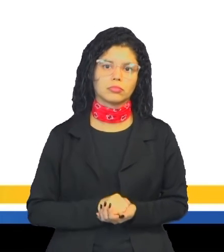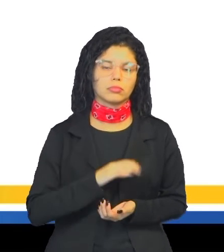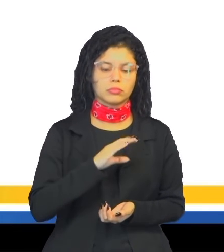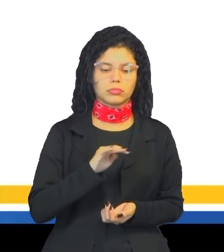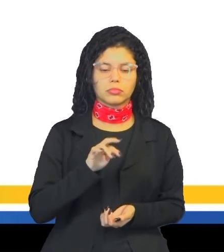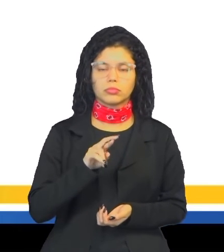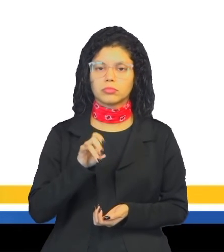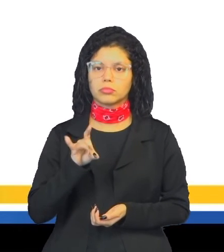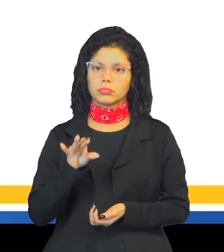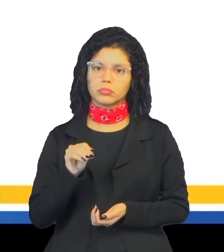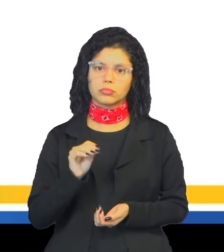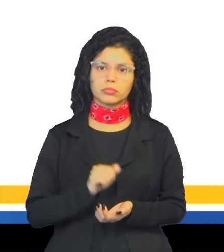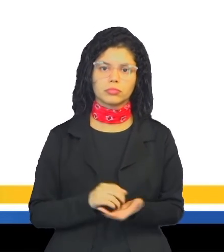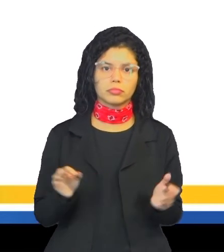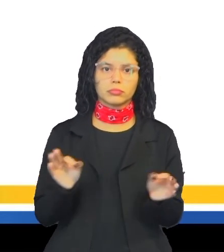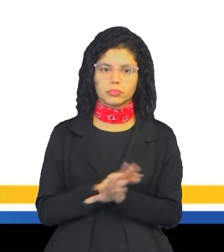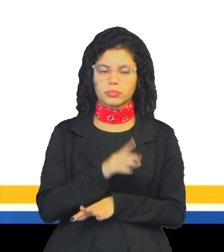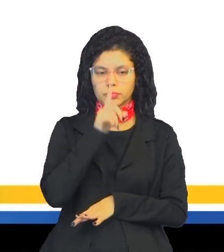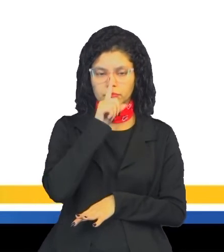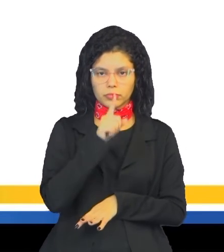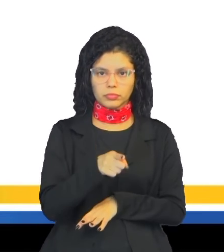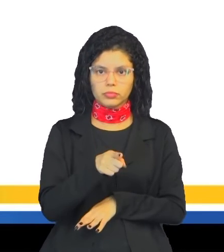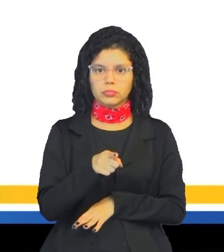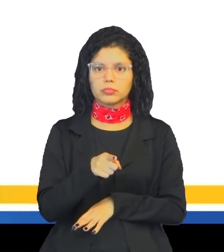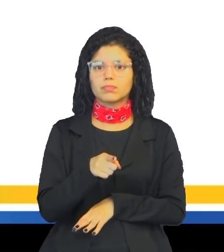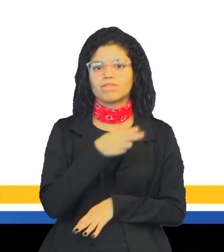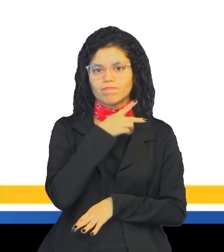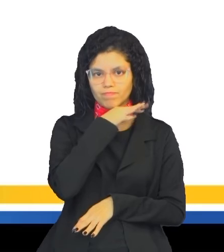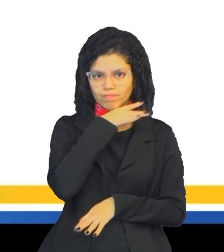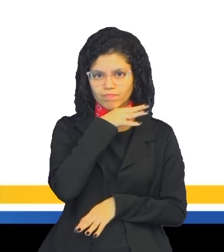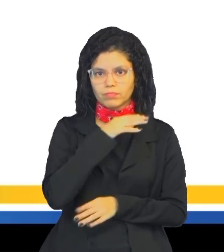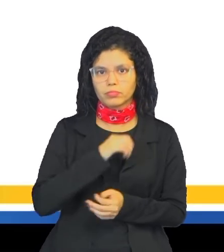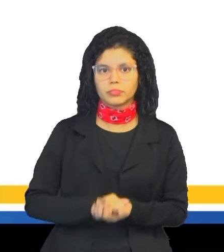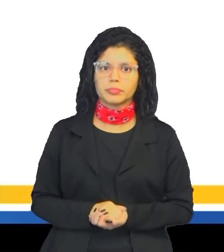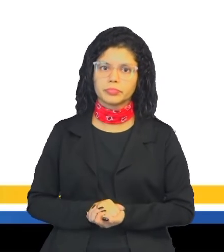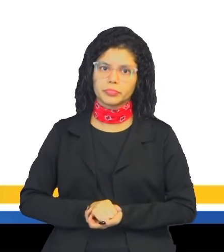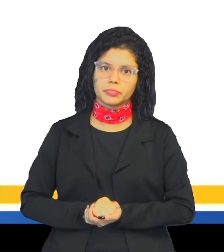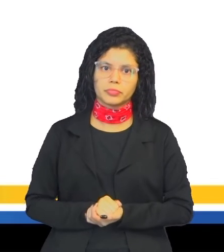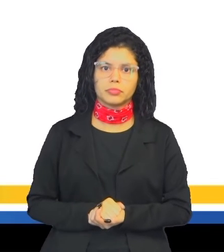que acabavam denunciando, né, esse horror.